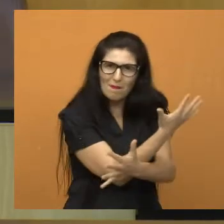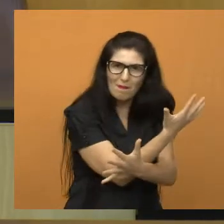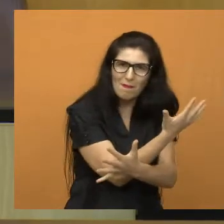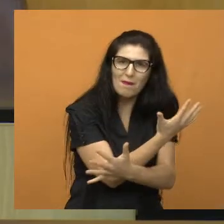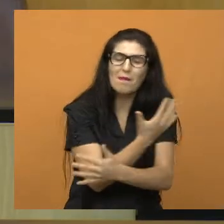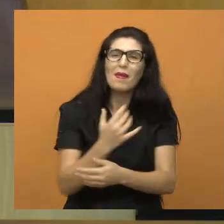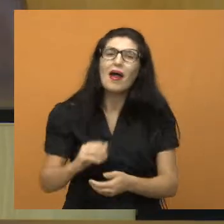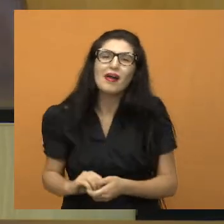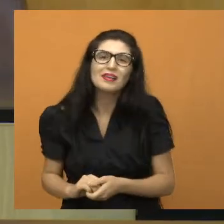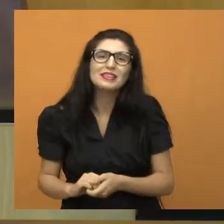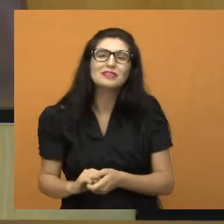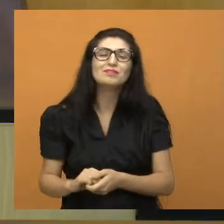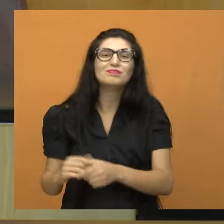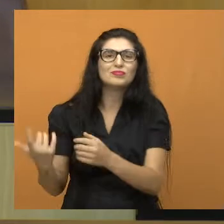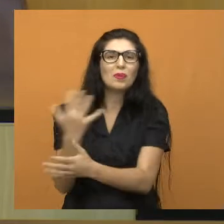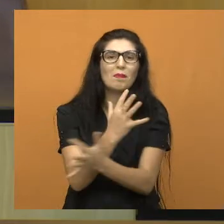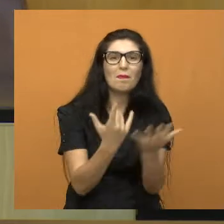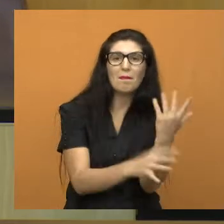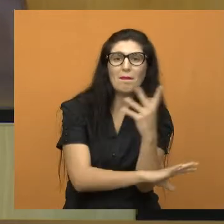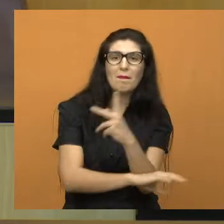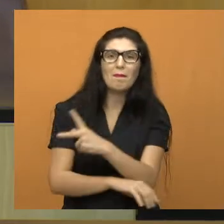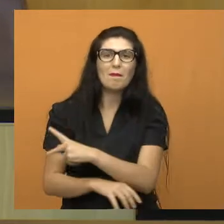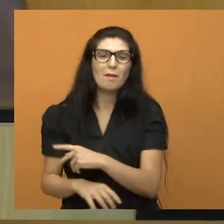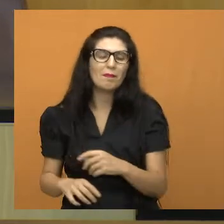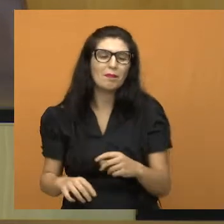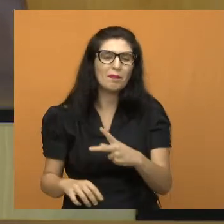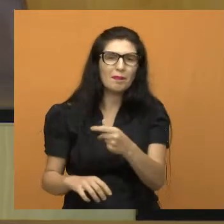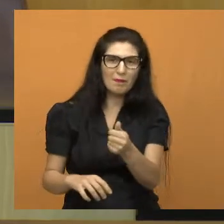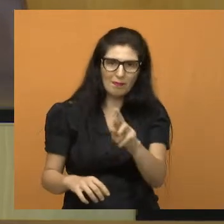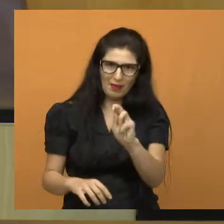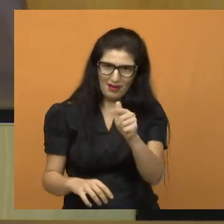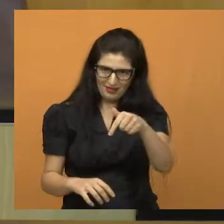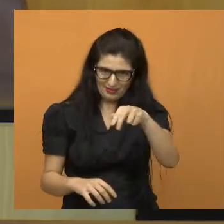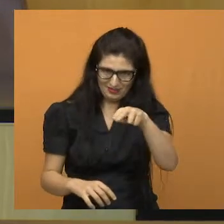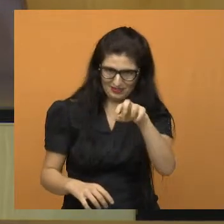aonde que eles entregaram esse projeto. Então, eu gostaria que a TV também já passasse